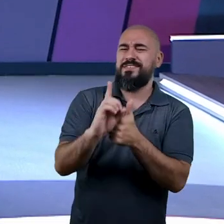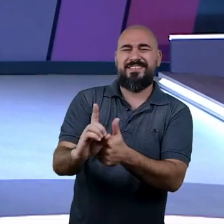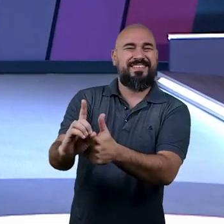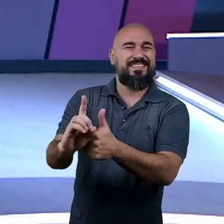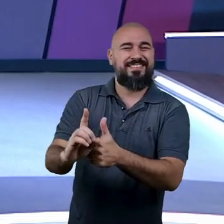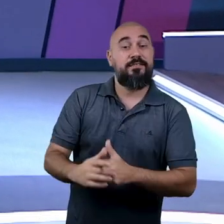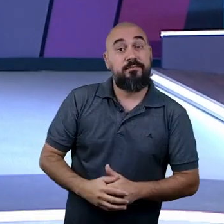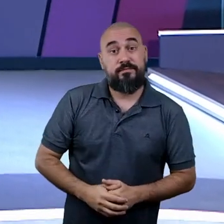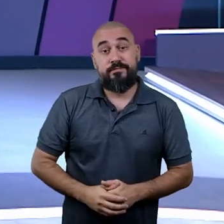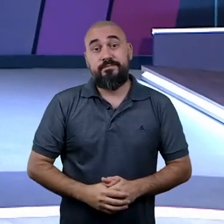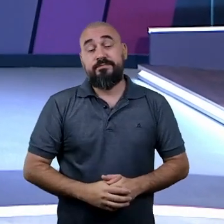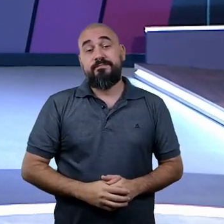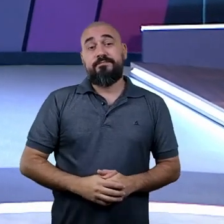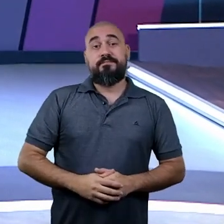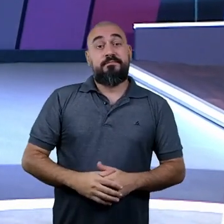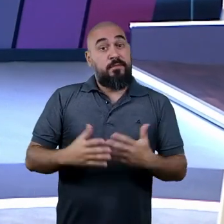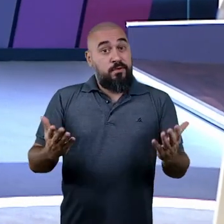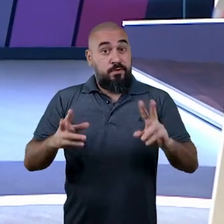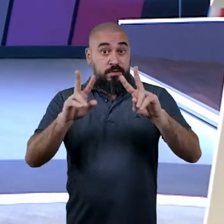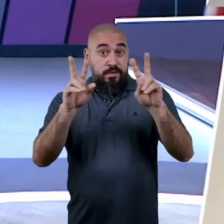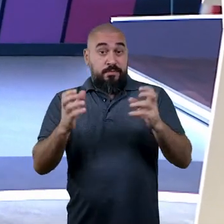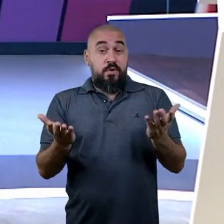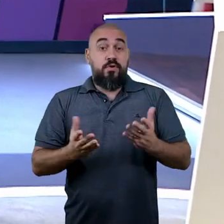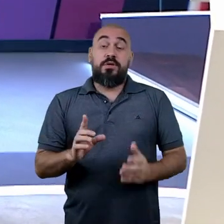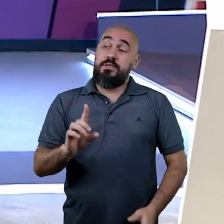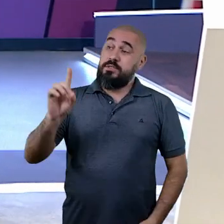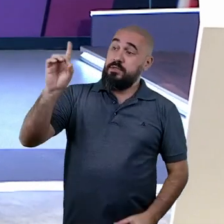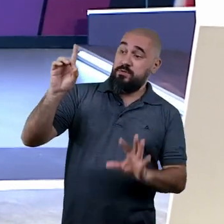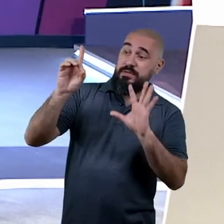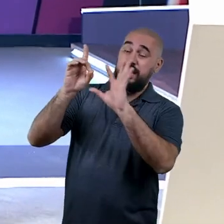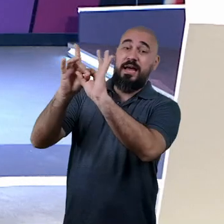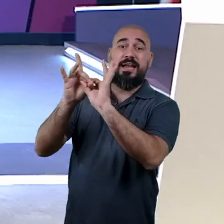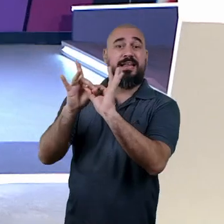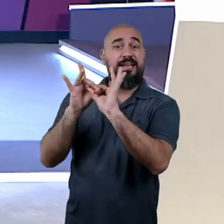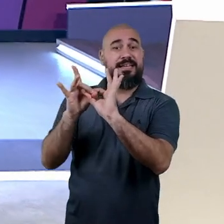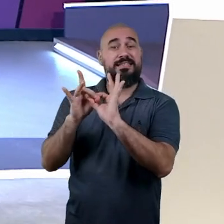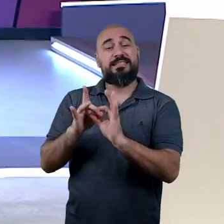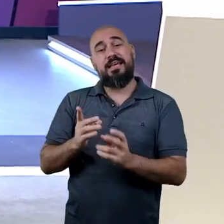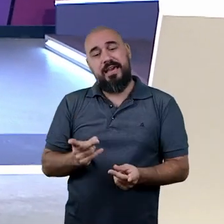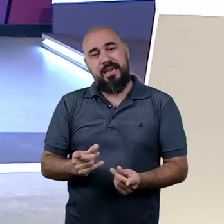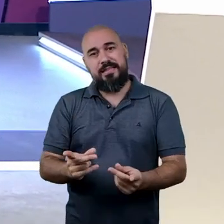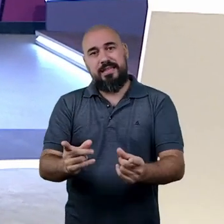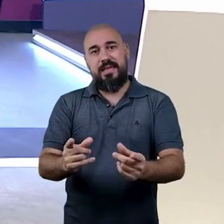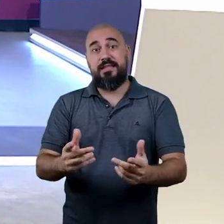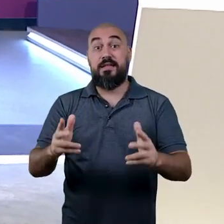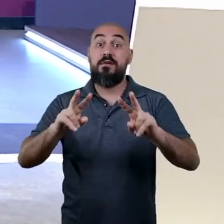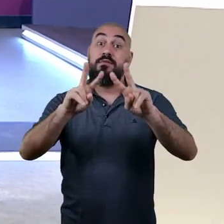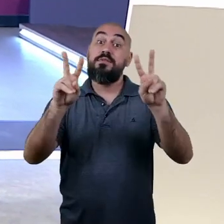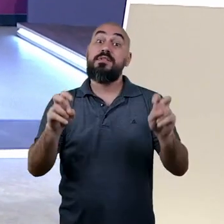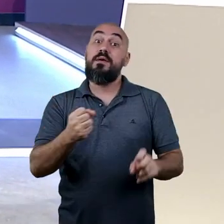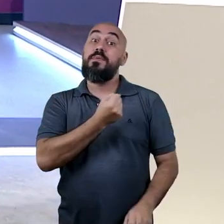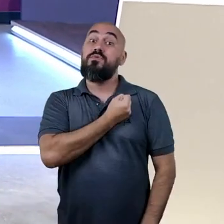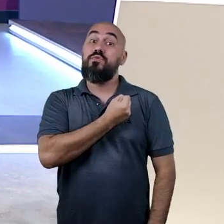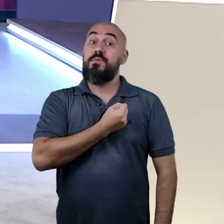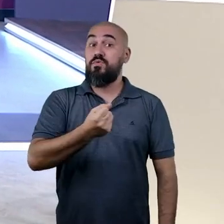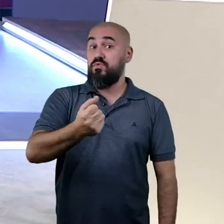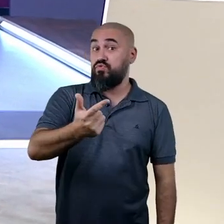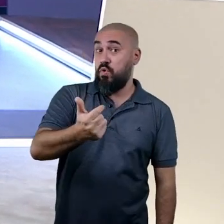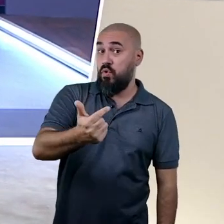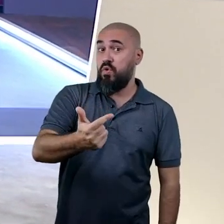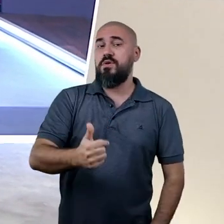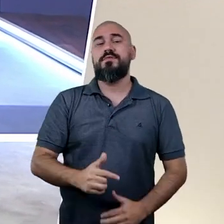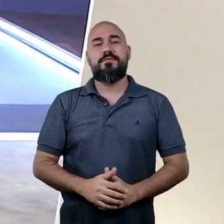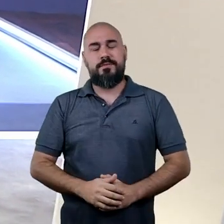da aliança eterna, o tema número 12 dessa nossa sequência de